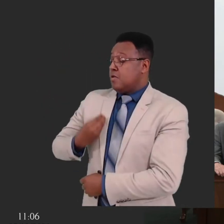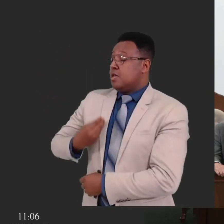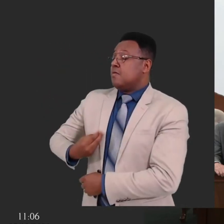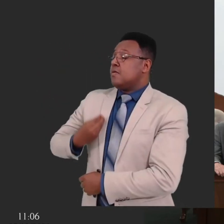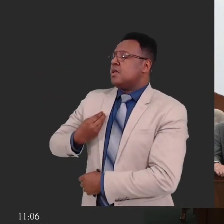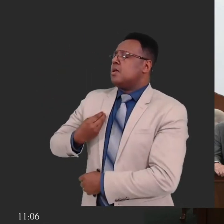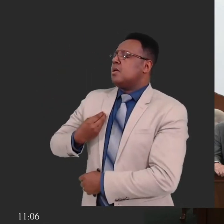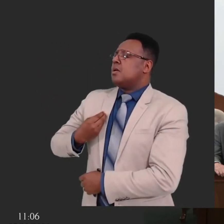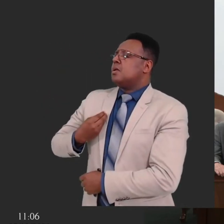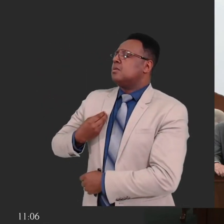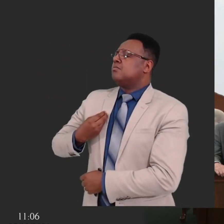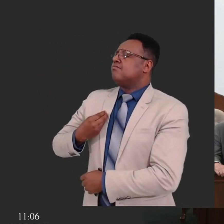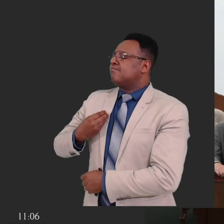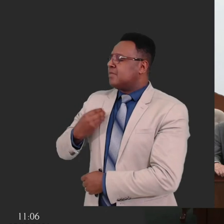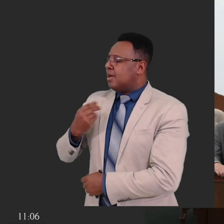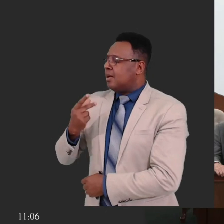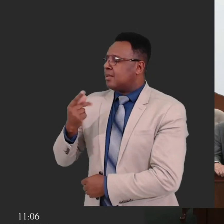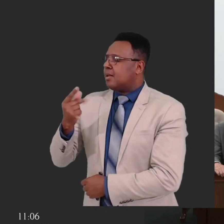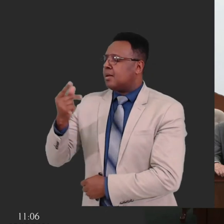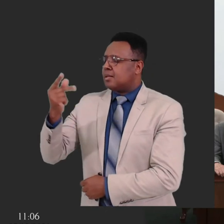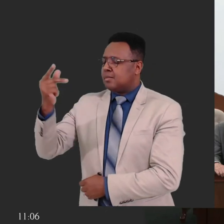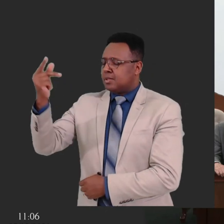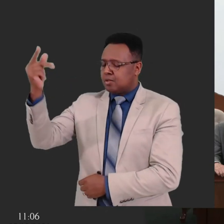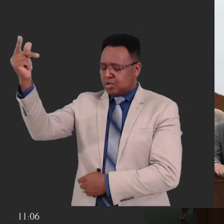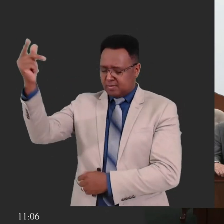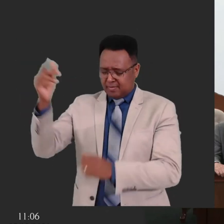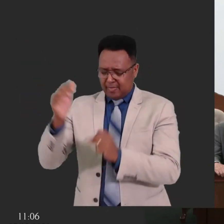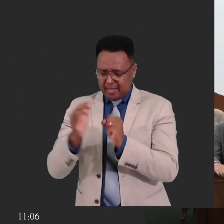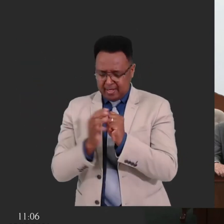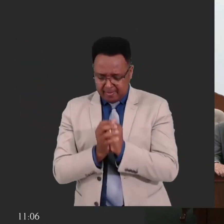vive por toda a eternidade.